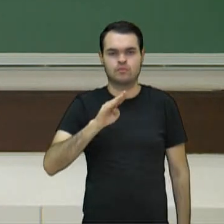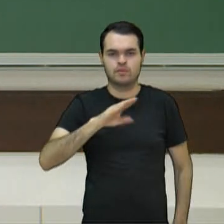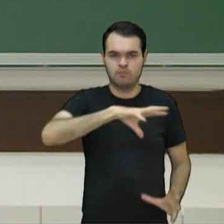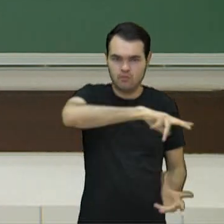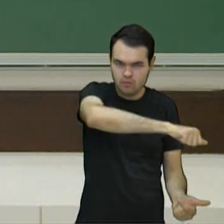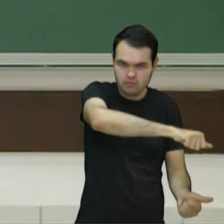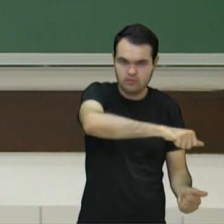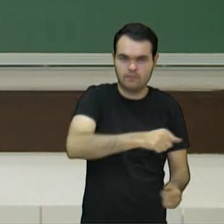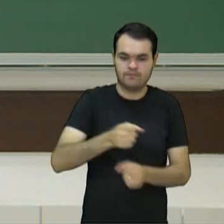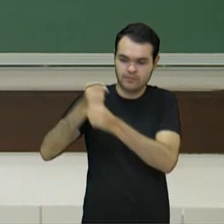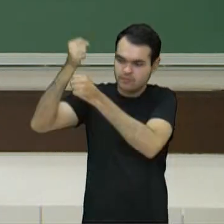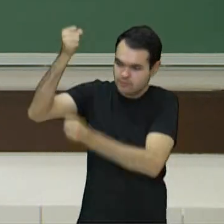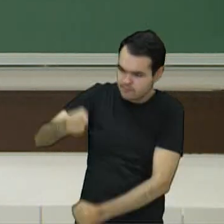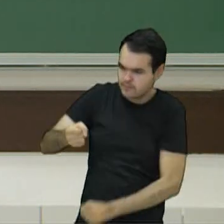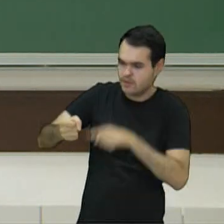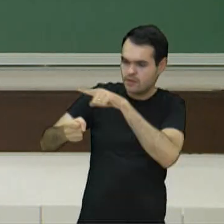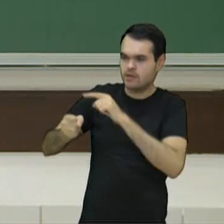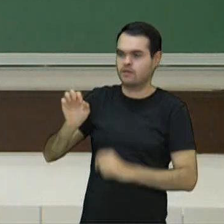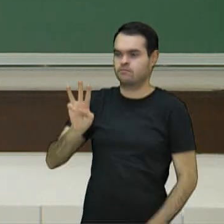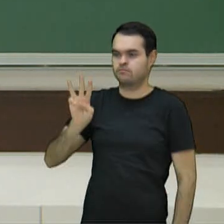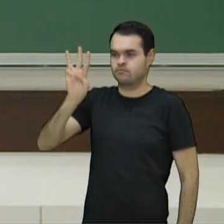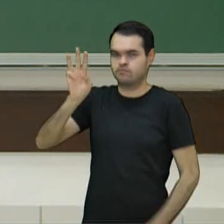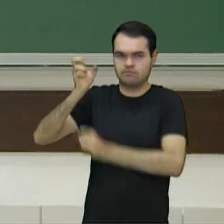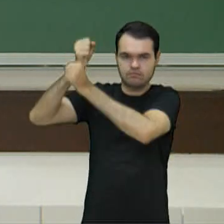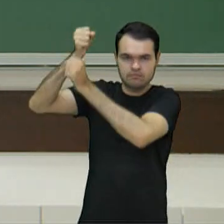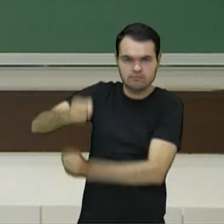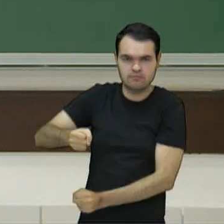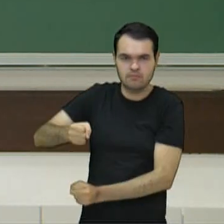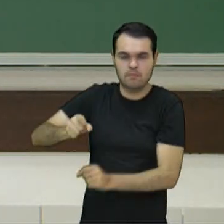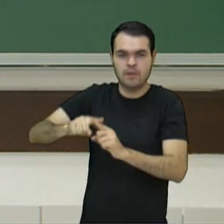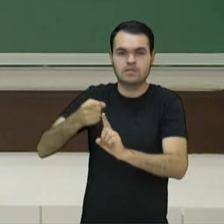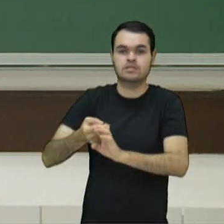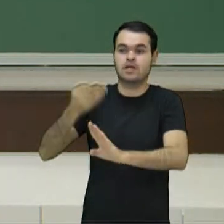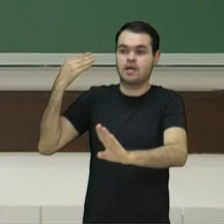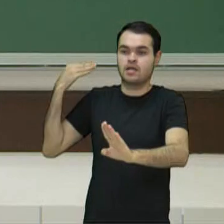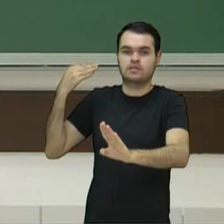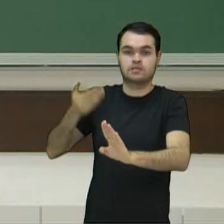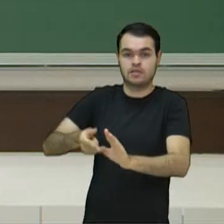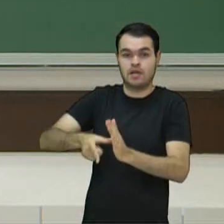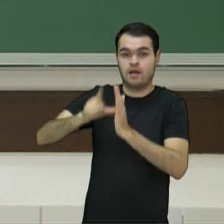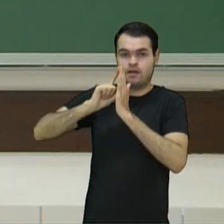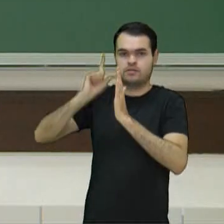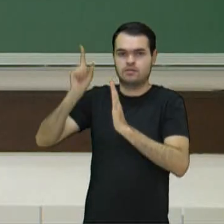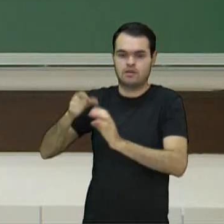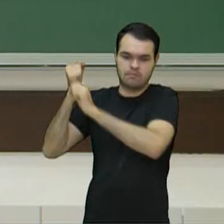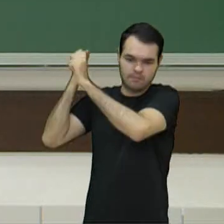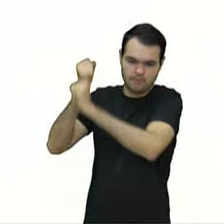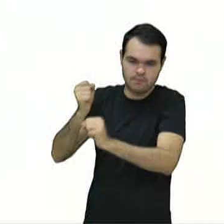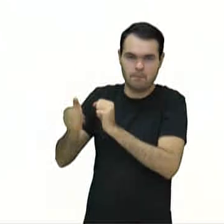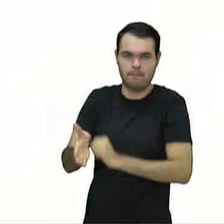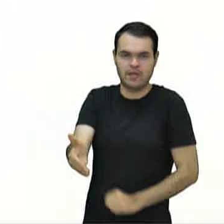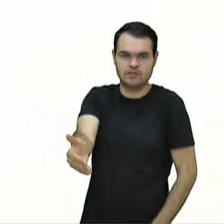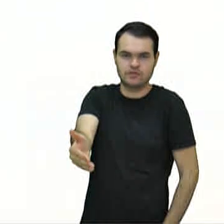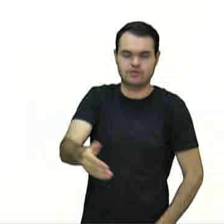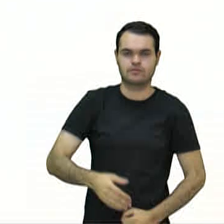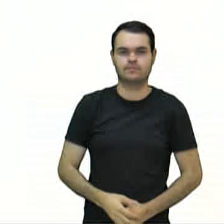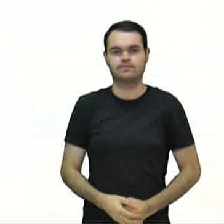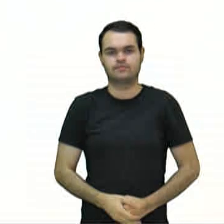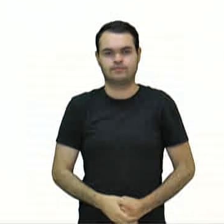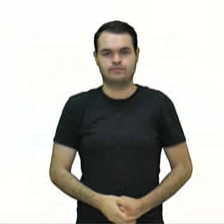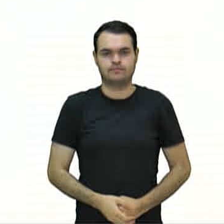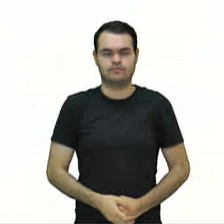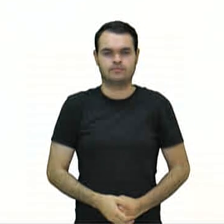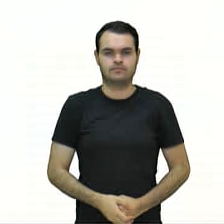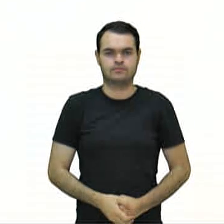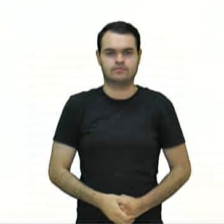arma dele, era um tridente, mas no início era um ferrão de peixe. According to the Greek poet